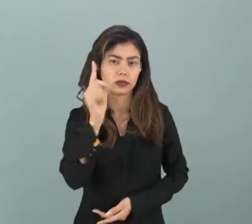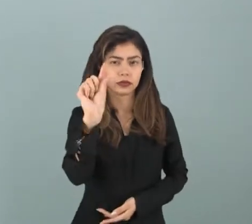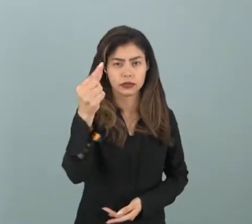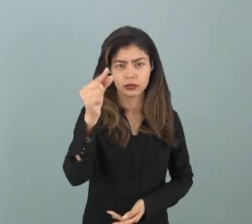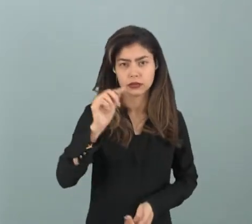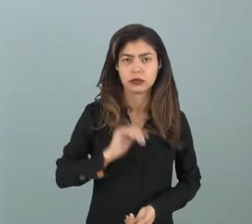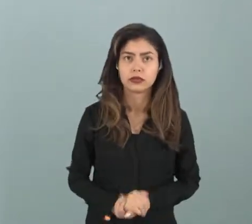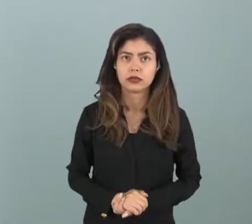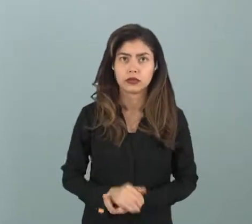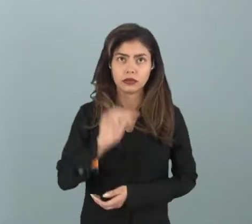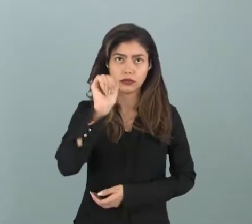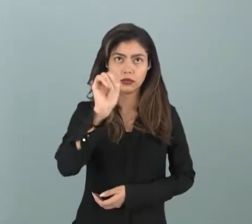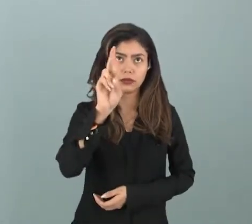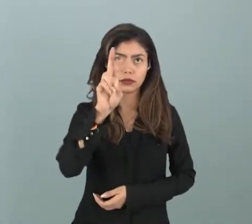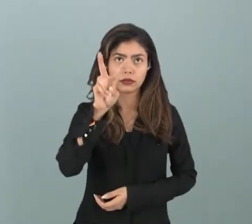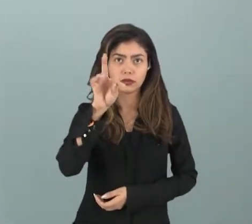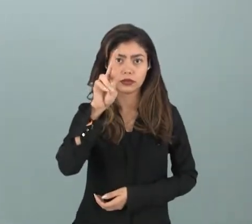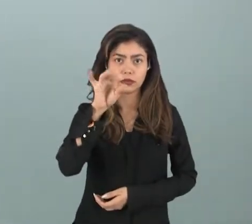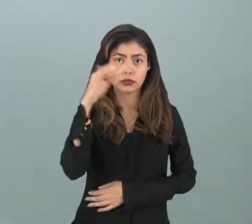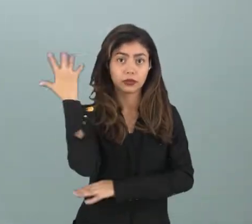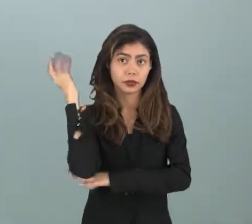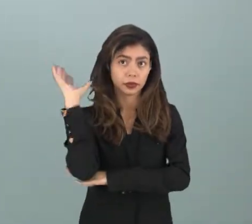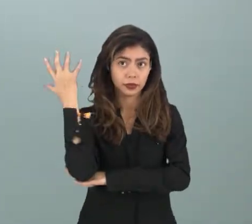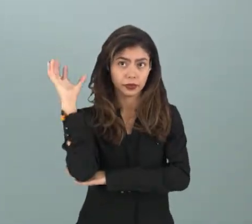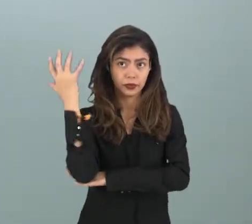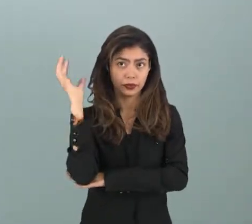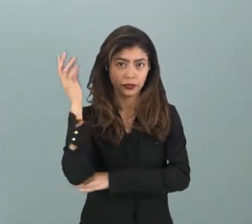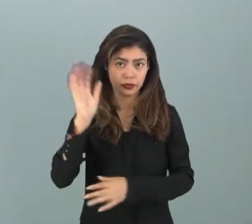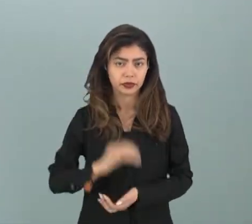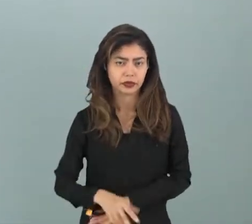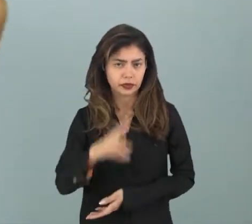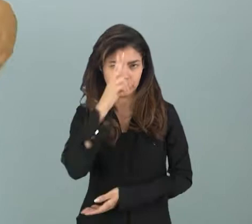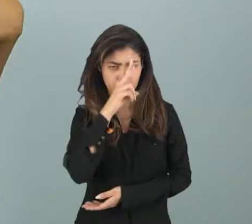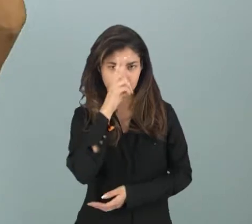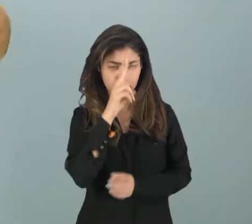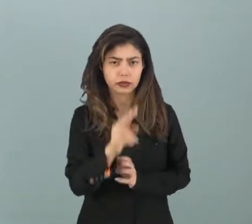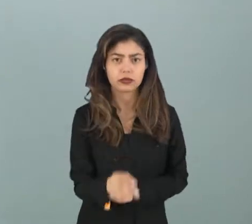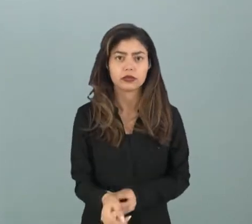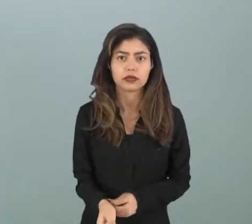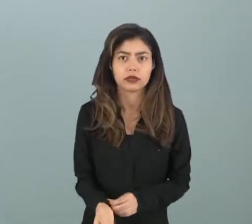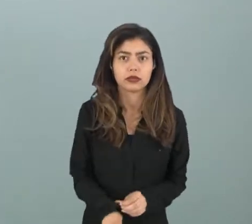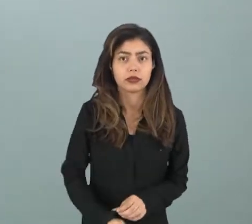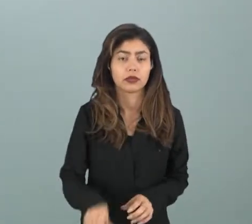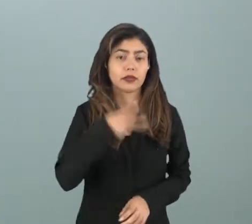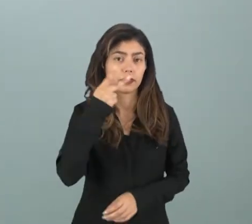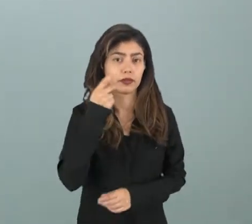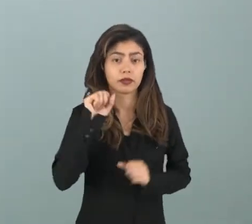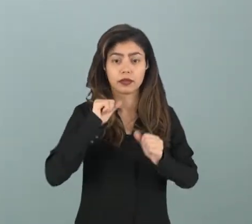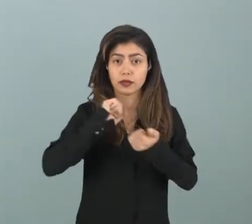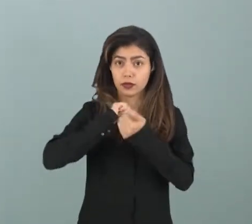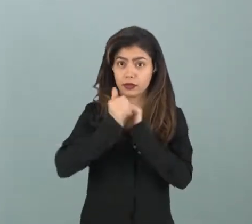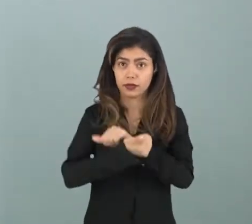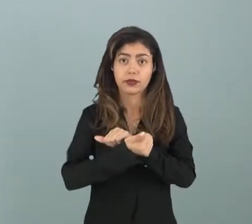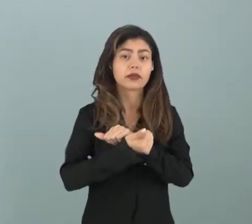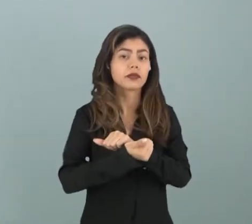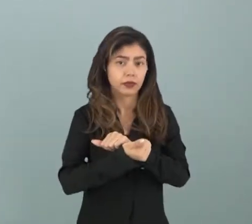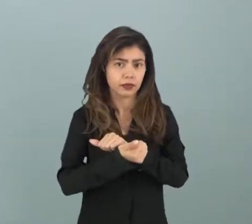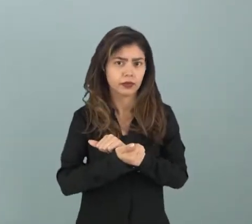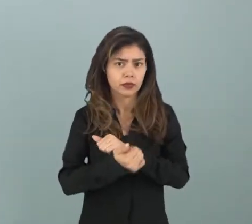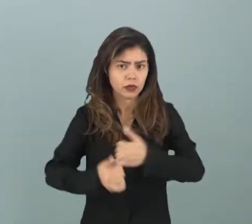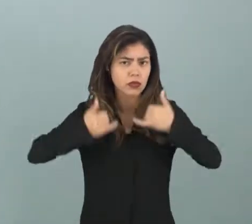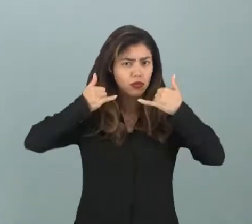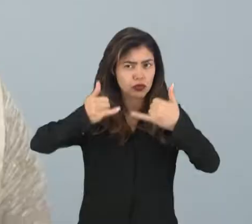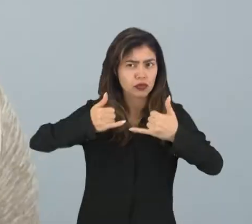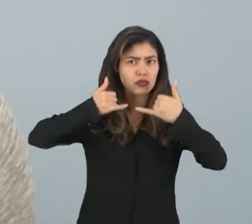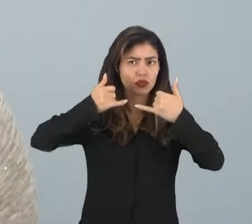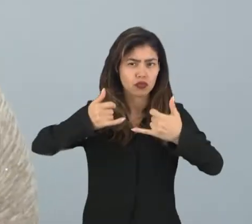que? Arvorismo. O que é arvorismo, né? Lembra que a gente estava falando sobre os esportes radicais? E aí a gente